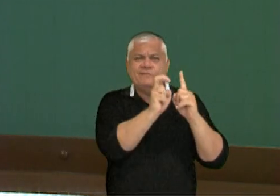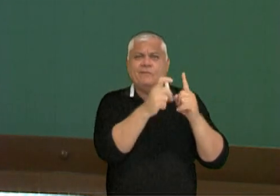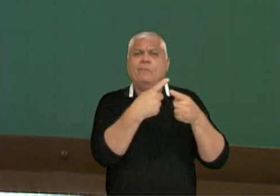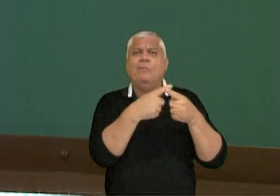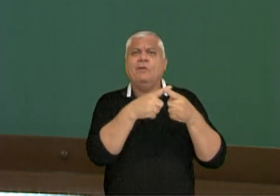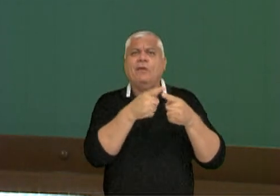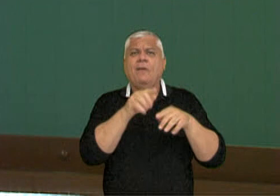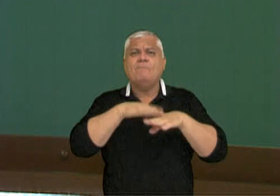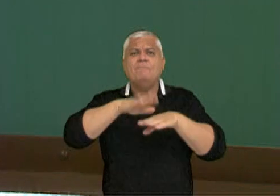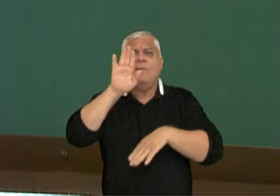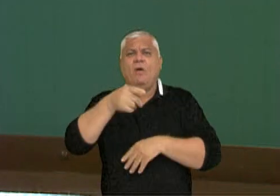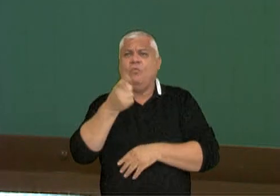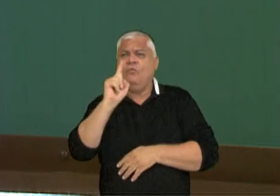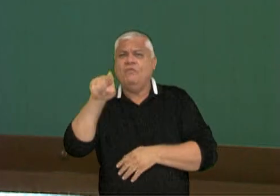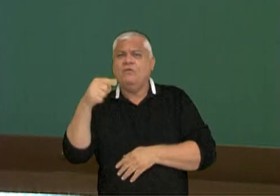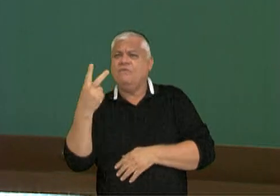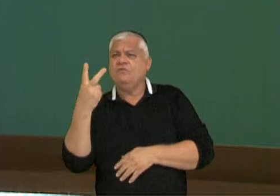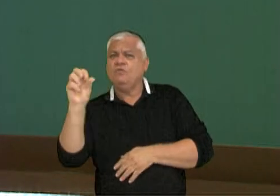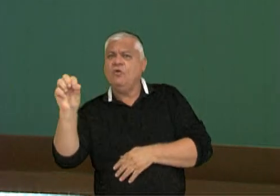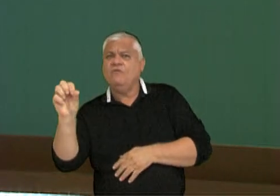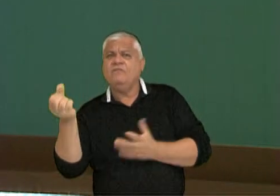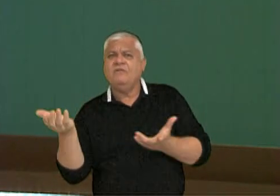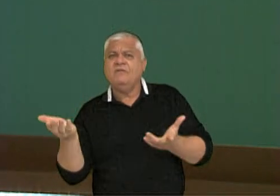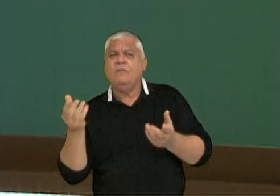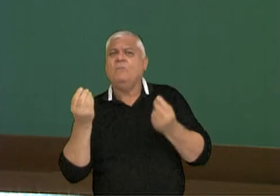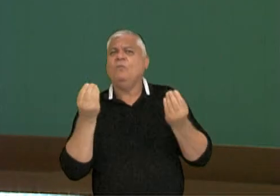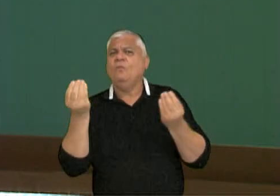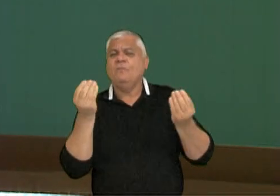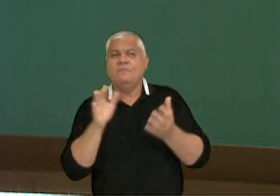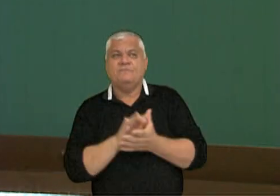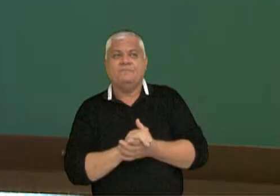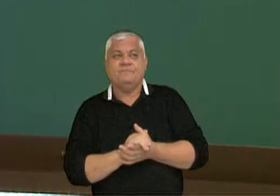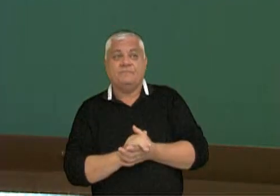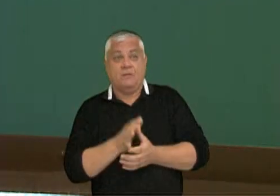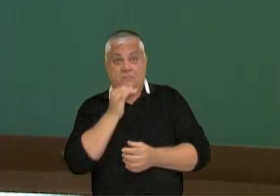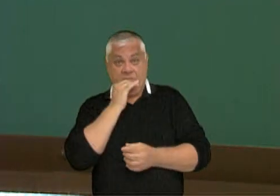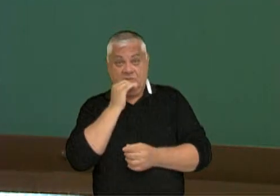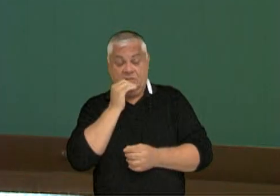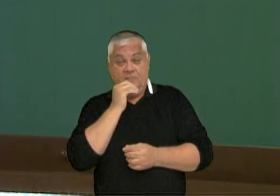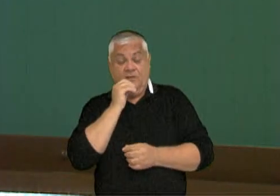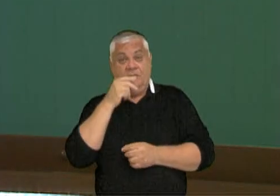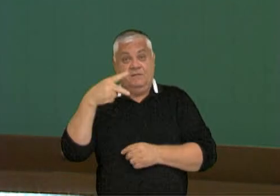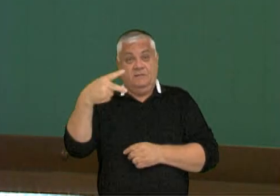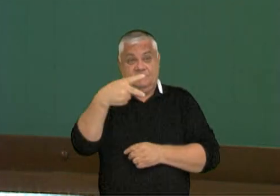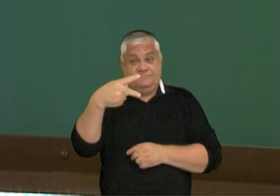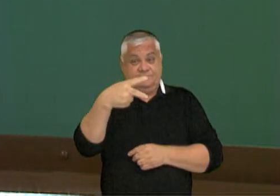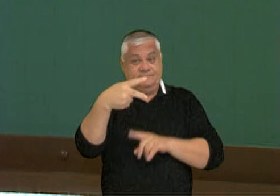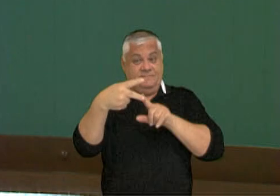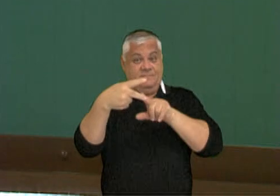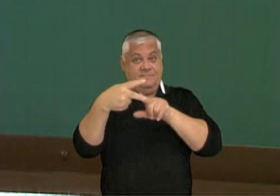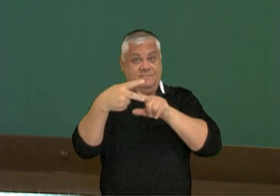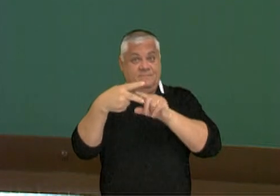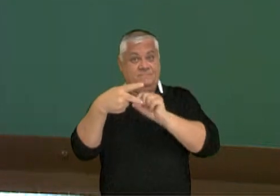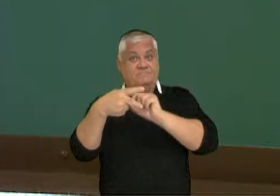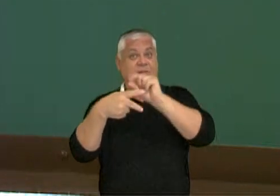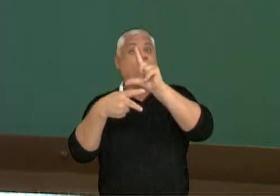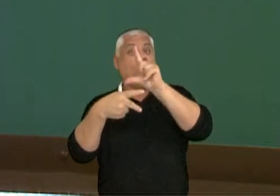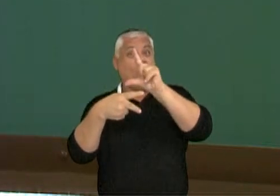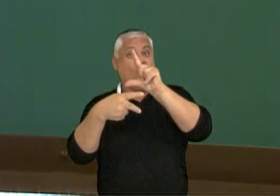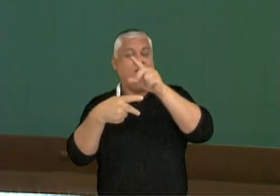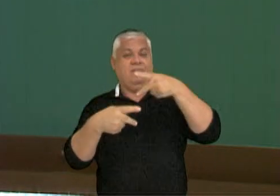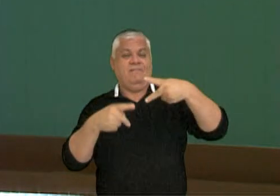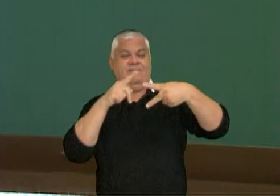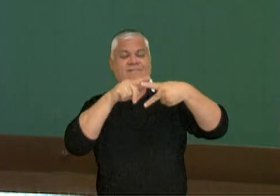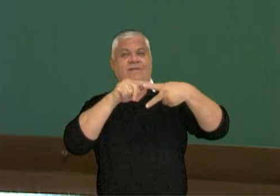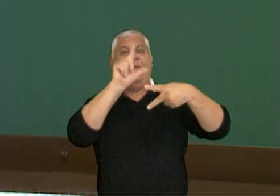que 1,29? Veja, esse sinalzinho, lembre-se, é um sinal de maior. Então,